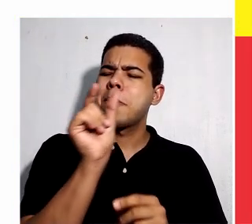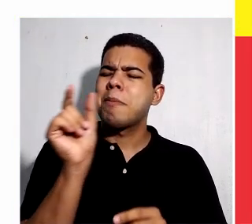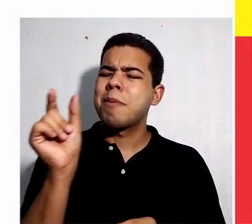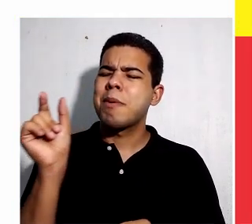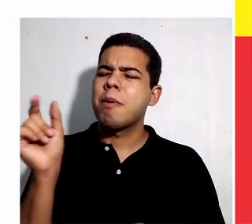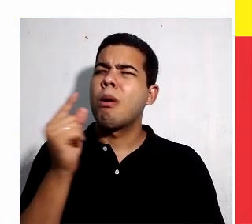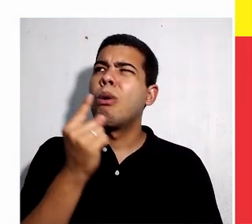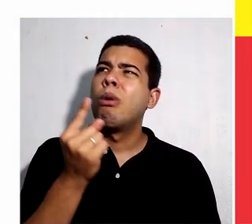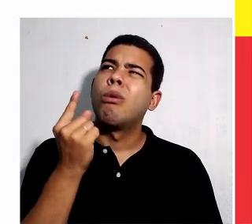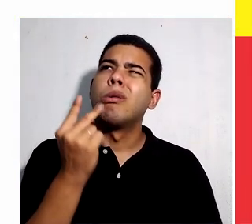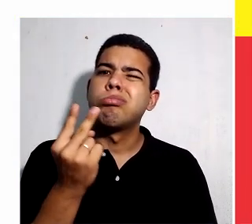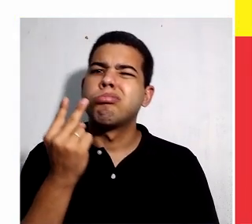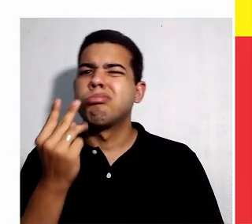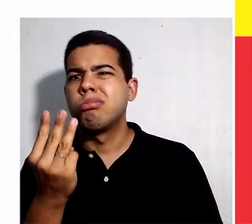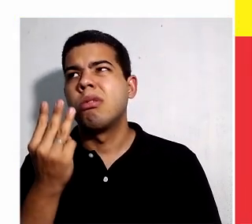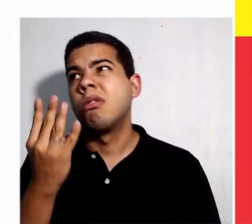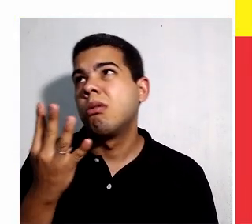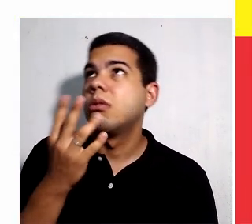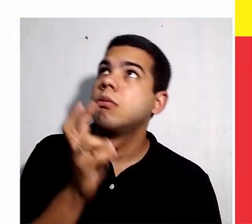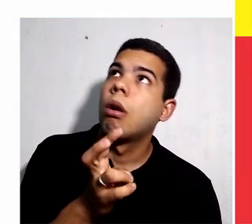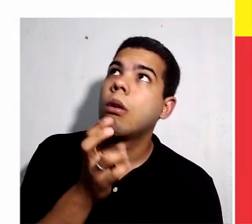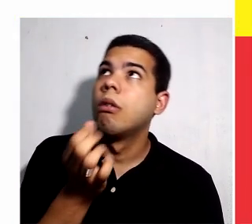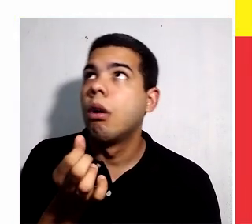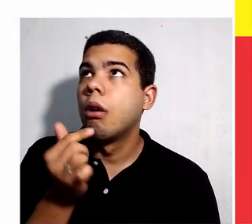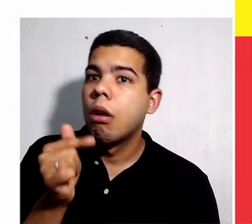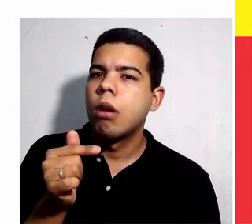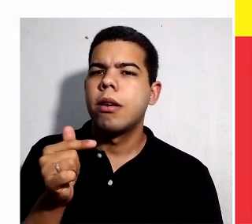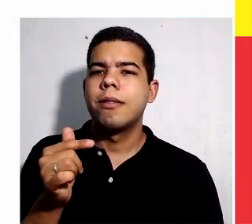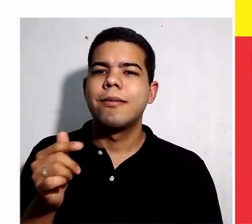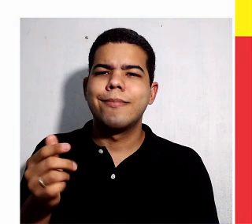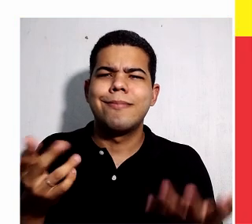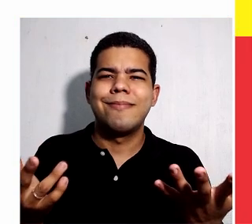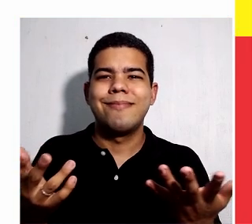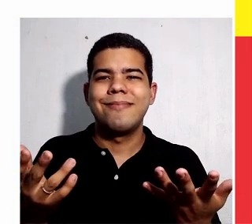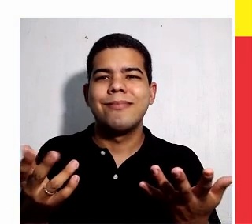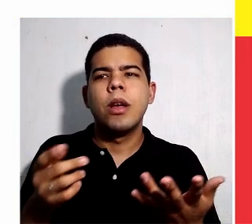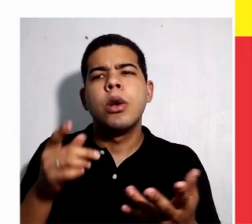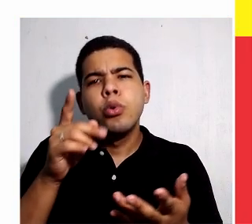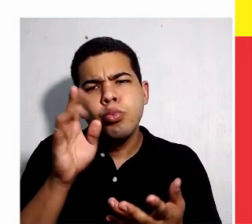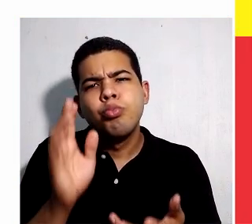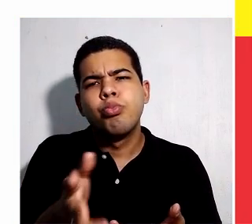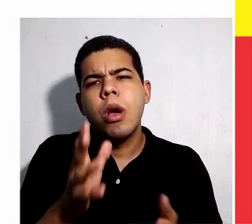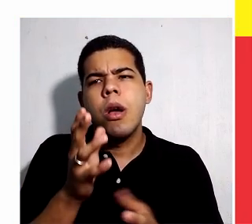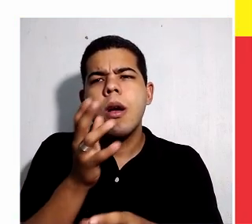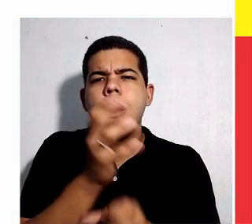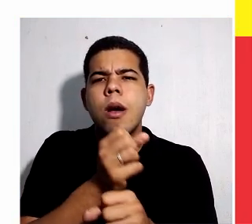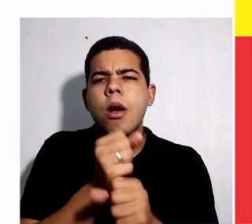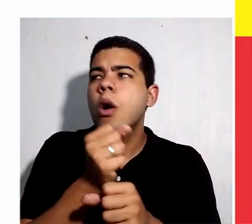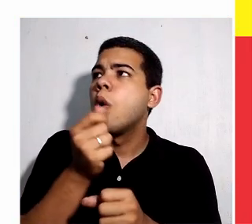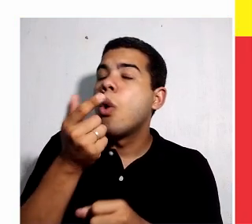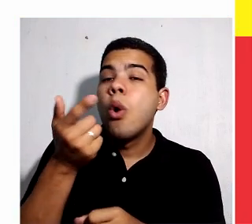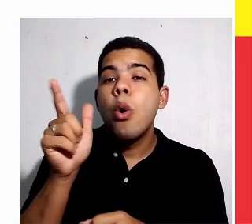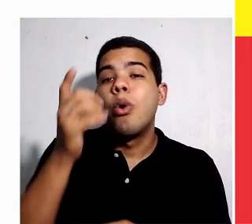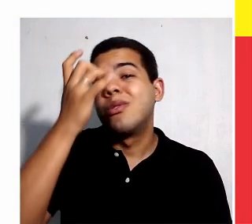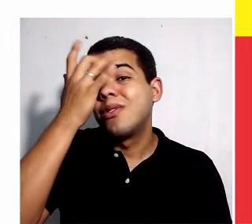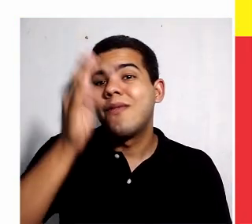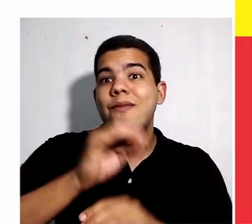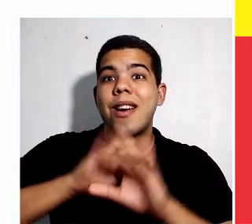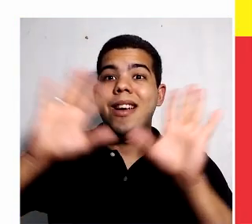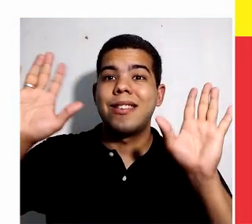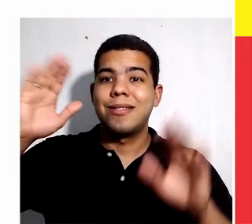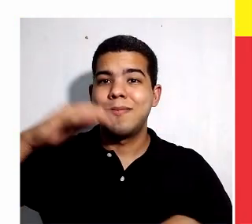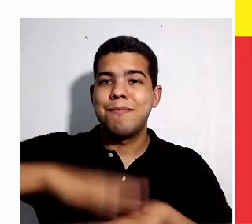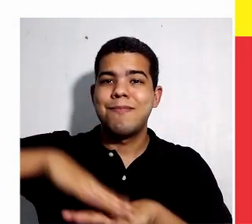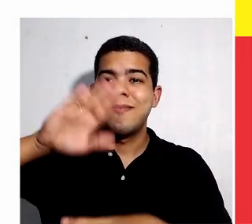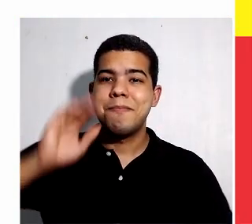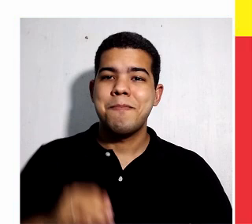quadradinhos na malha quadriculada? Pense aí, eu tenho certeza que você em casa já fez aí, tentou fazer de alguma forma